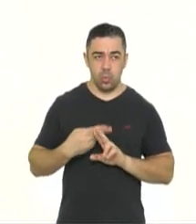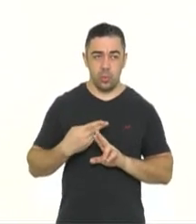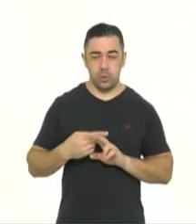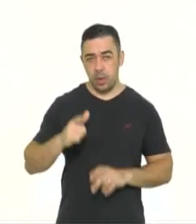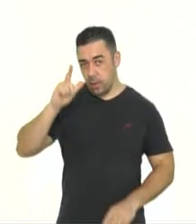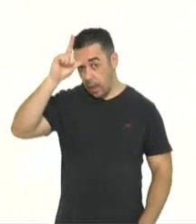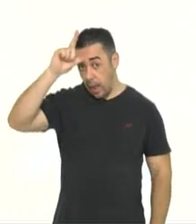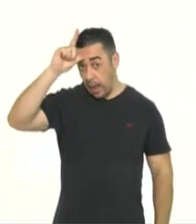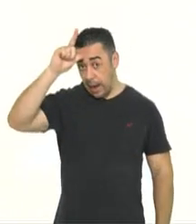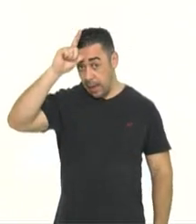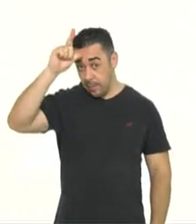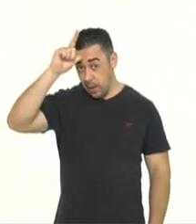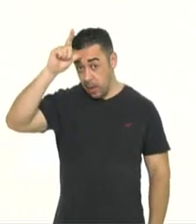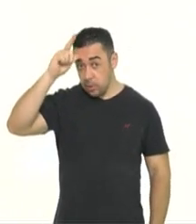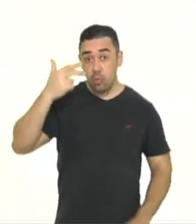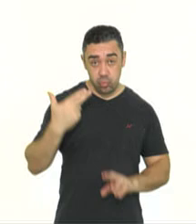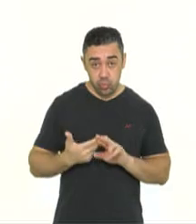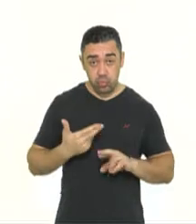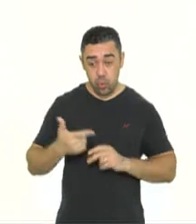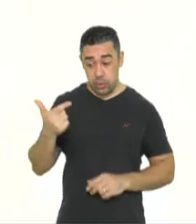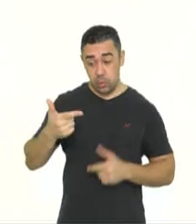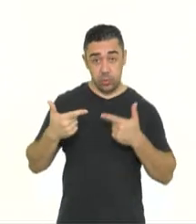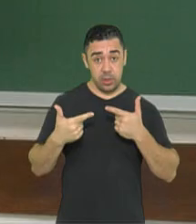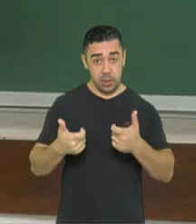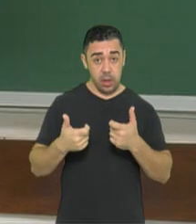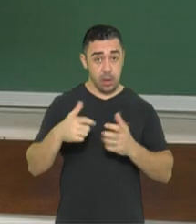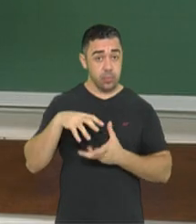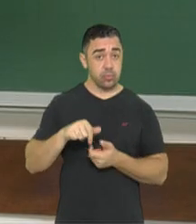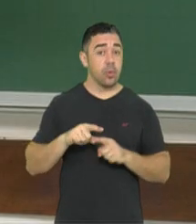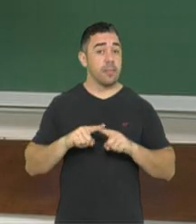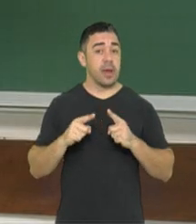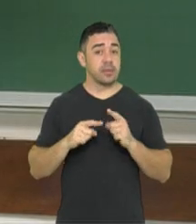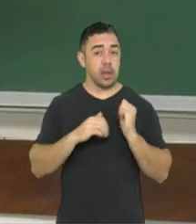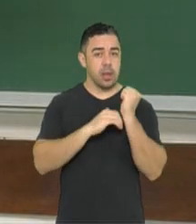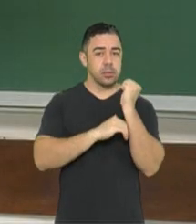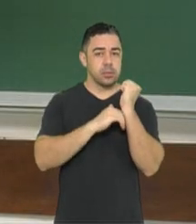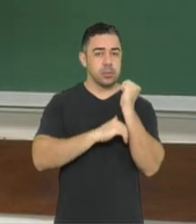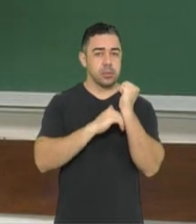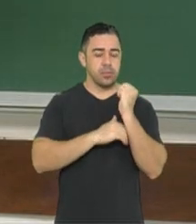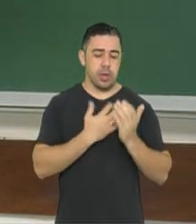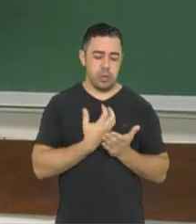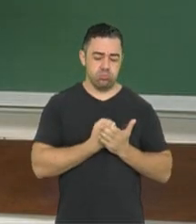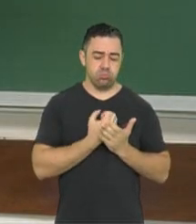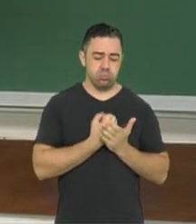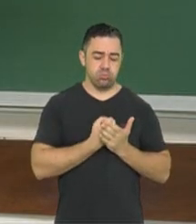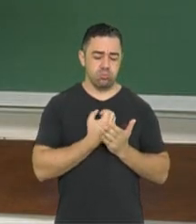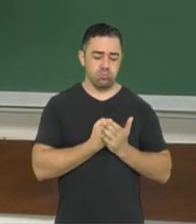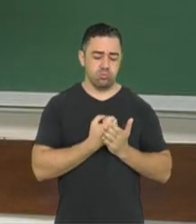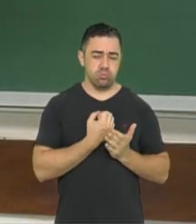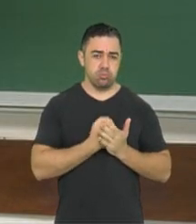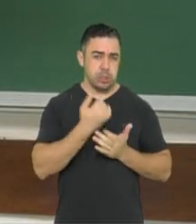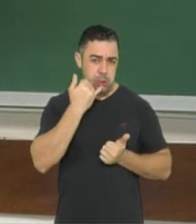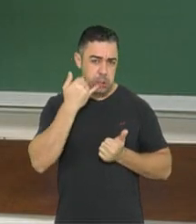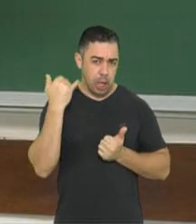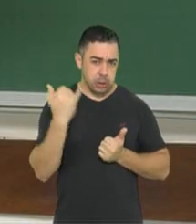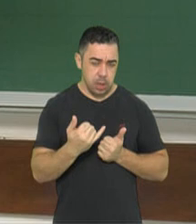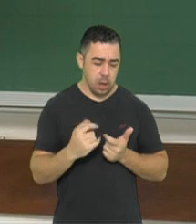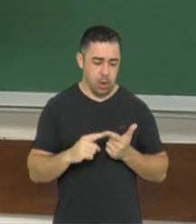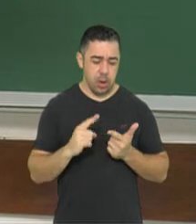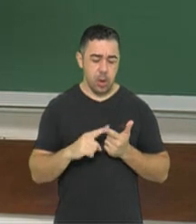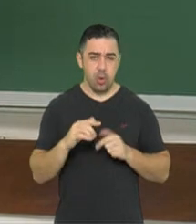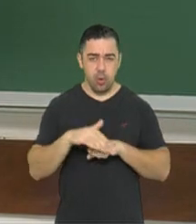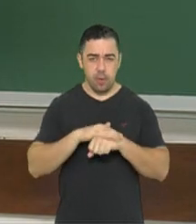Alemanha nazista na Segunda Guerra Mundial, mas era segredo, então eles gravavam ligações,